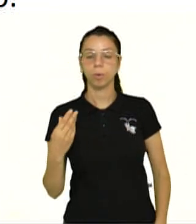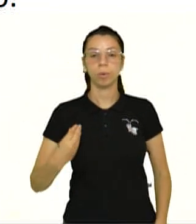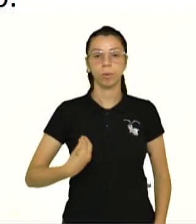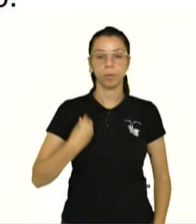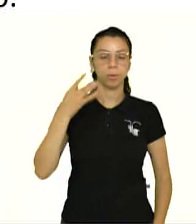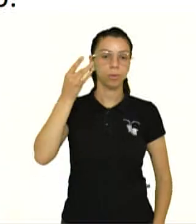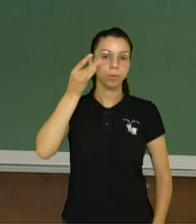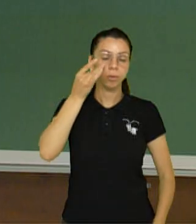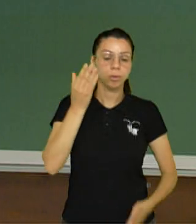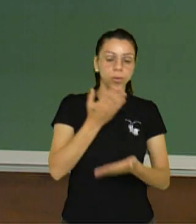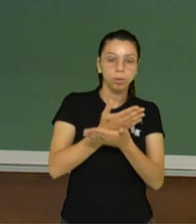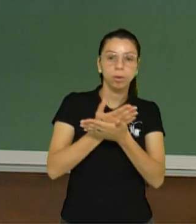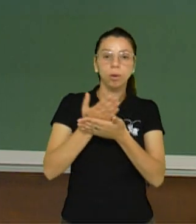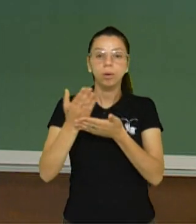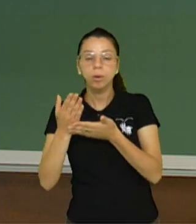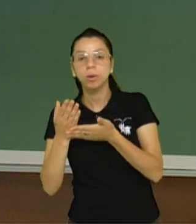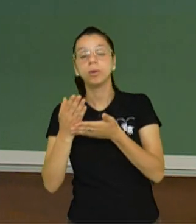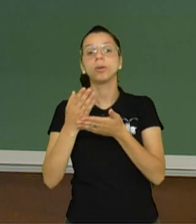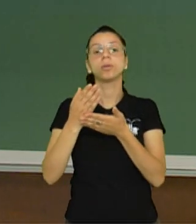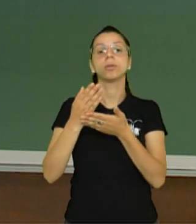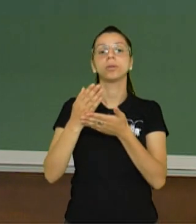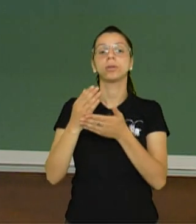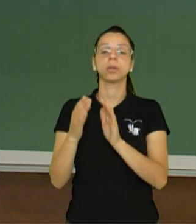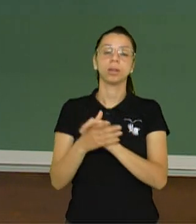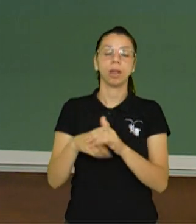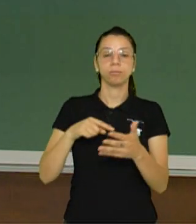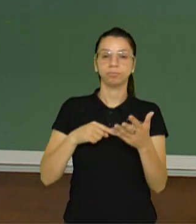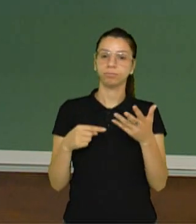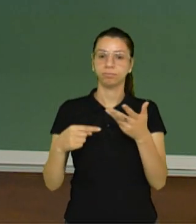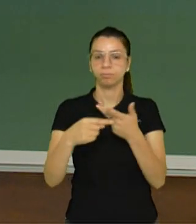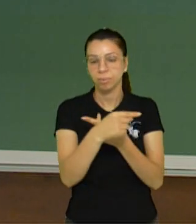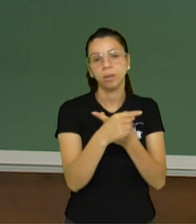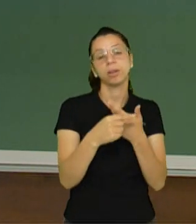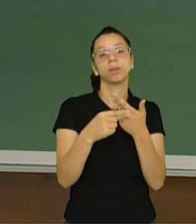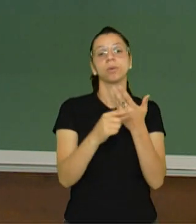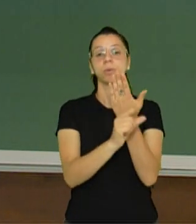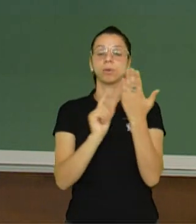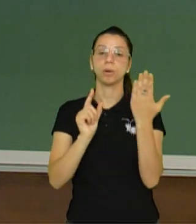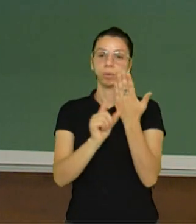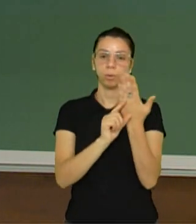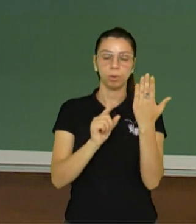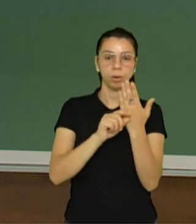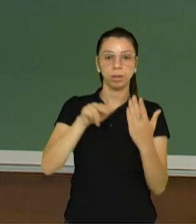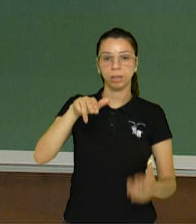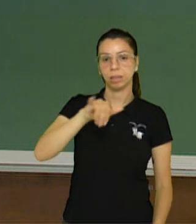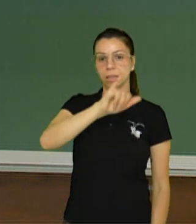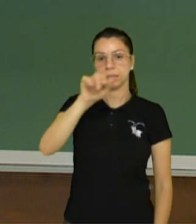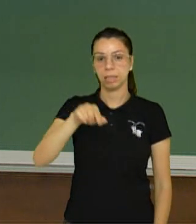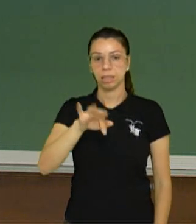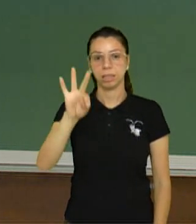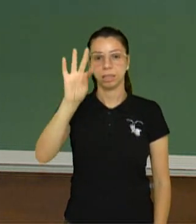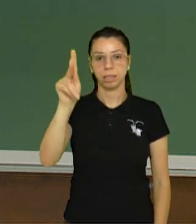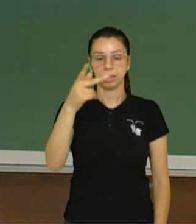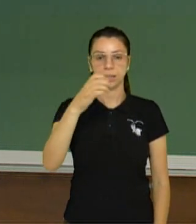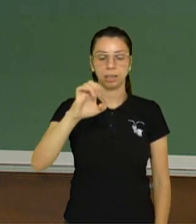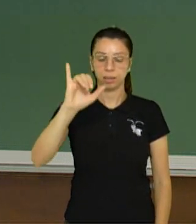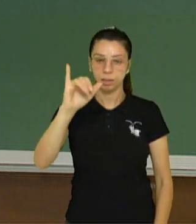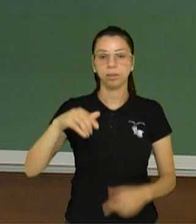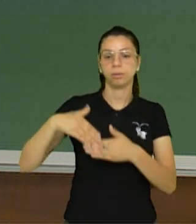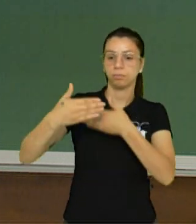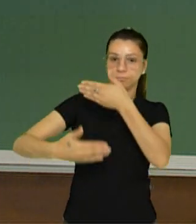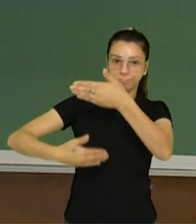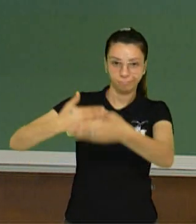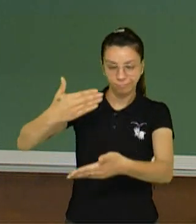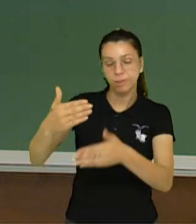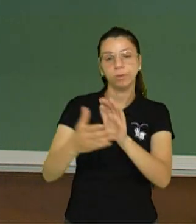ali já a partir de Schopenhauer, Kierkegaard, Nietzsche, né, e vai ser desenvolvido mais tarde por Sartre